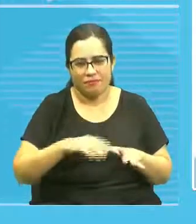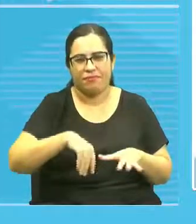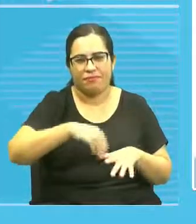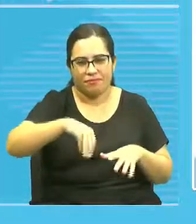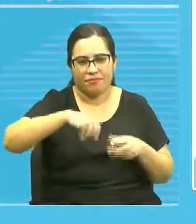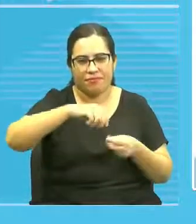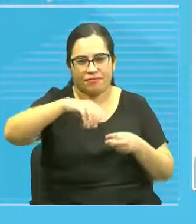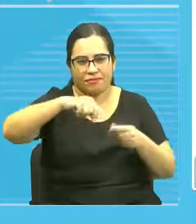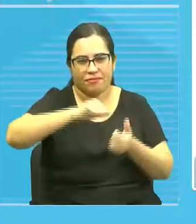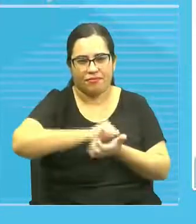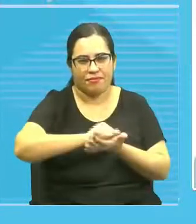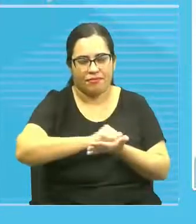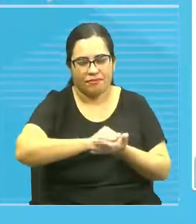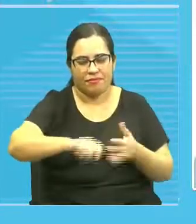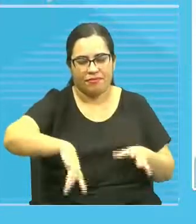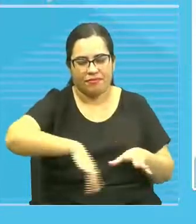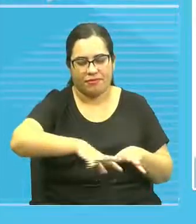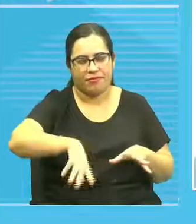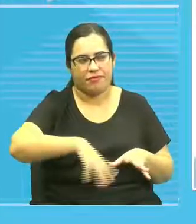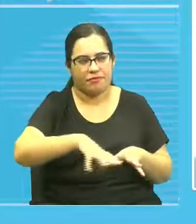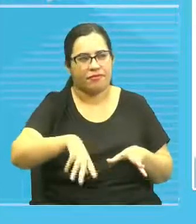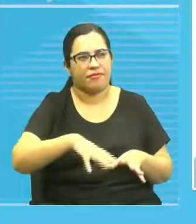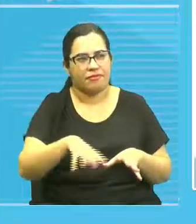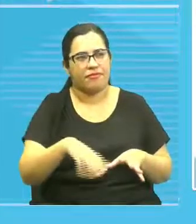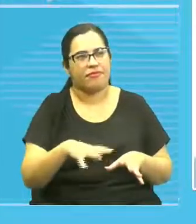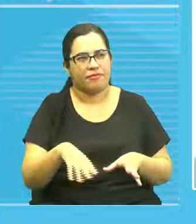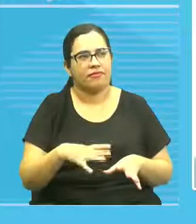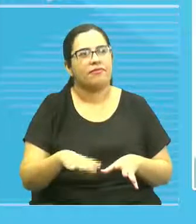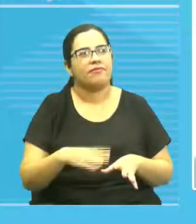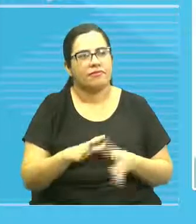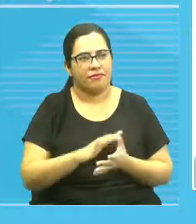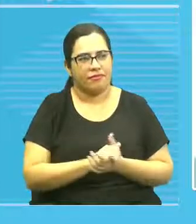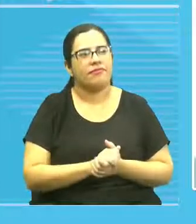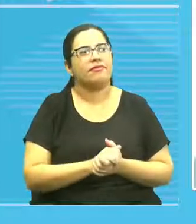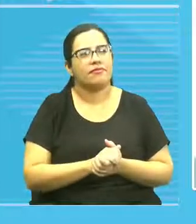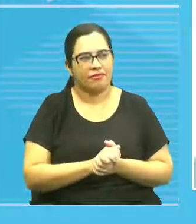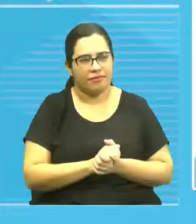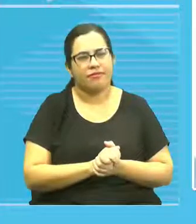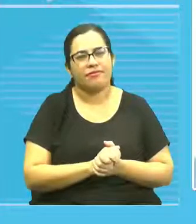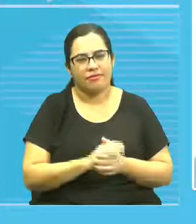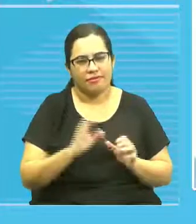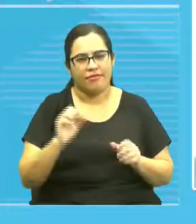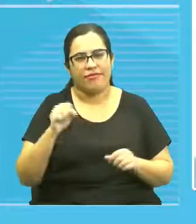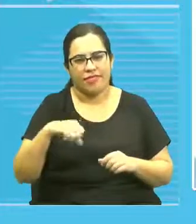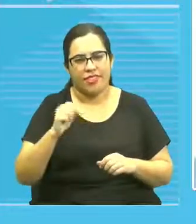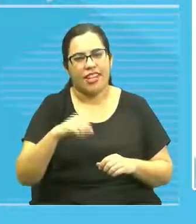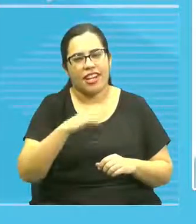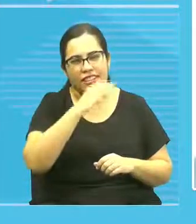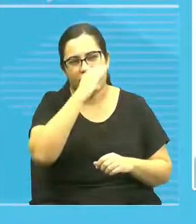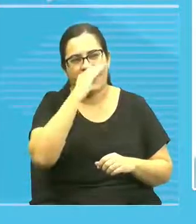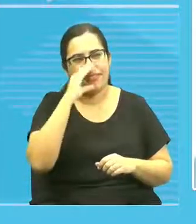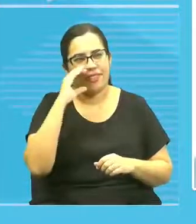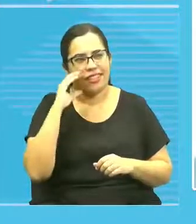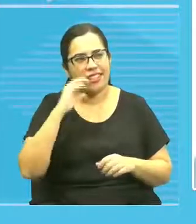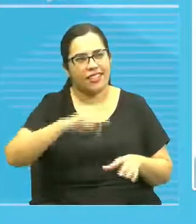Já? E você sentiu sua mão esquentar ou esfriar? Diga aí pra mim.